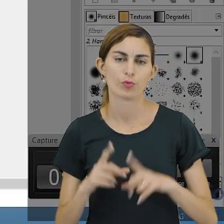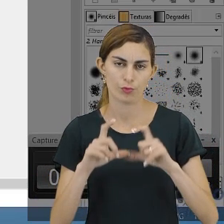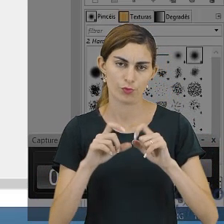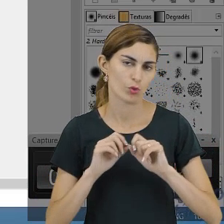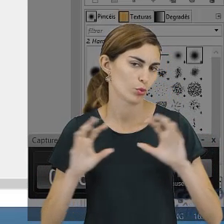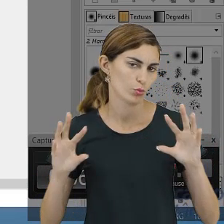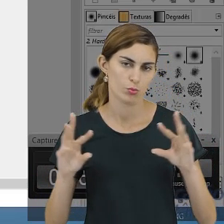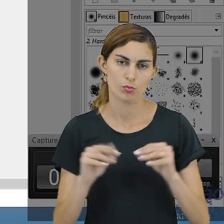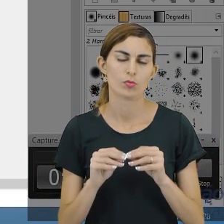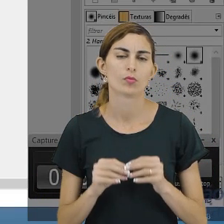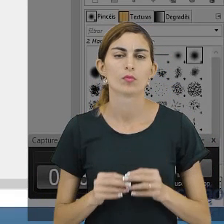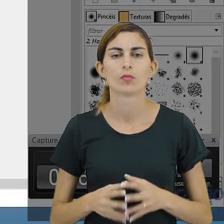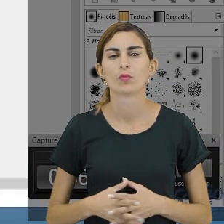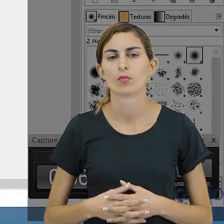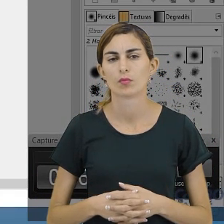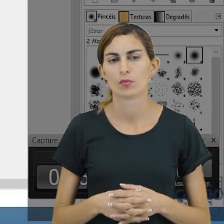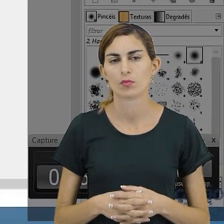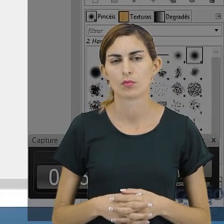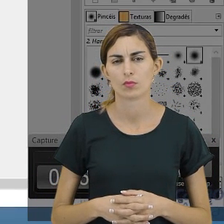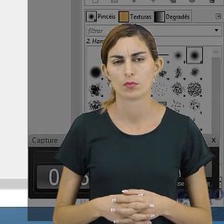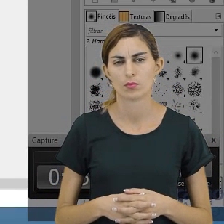Então aí editar,